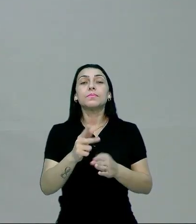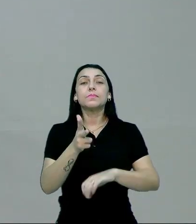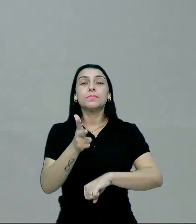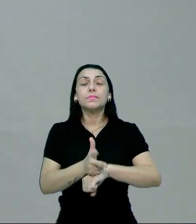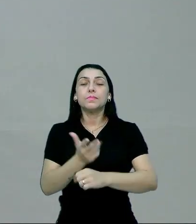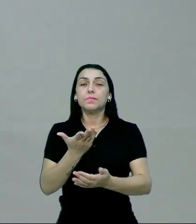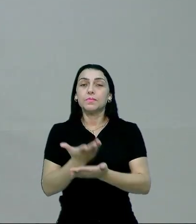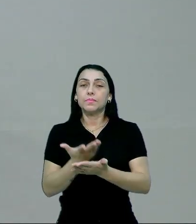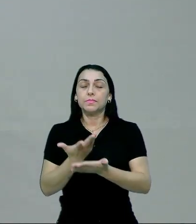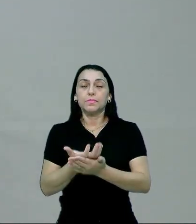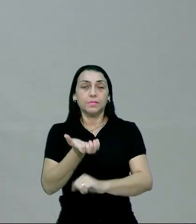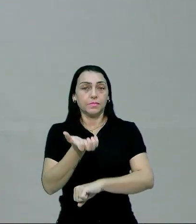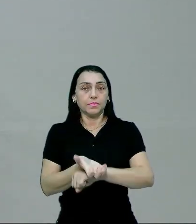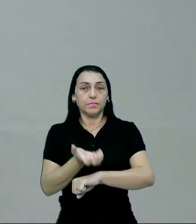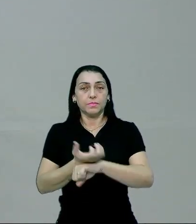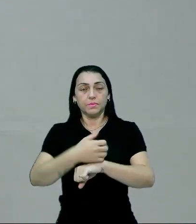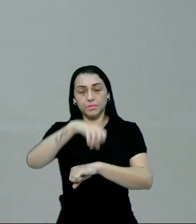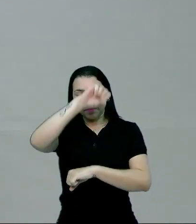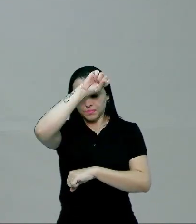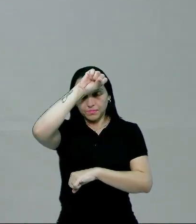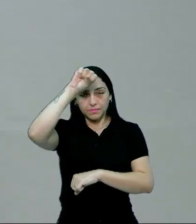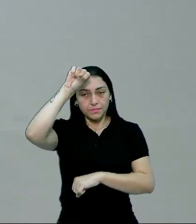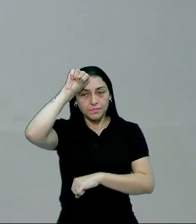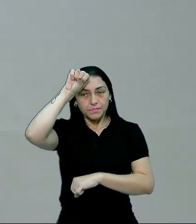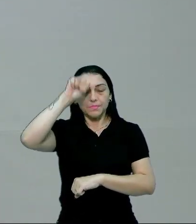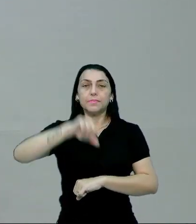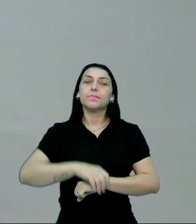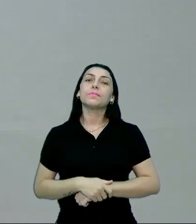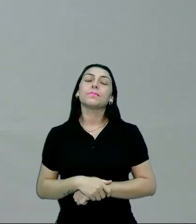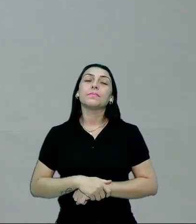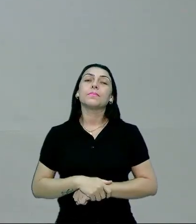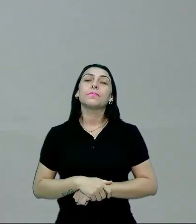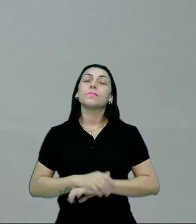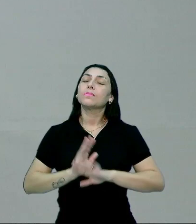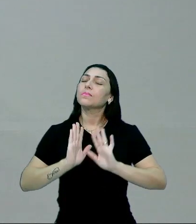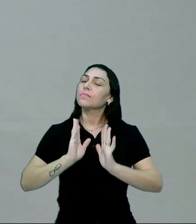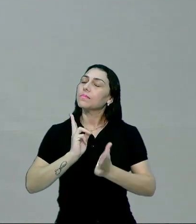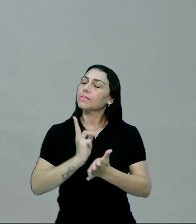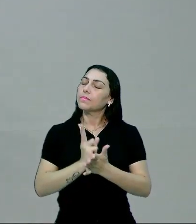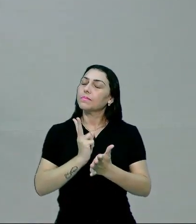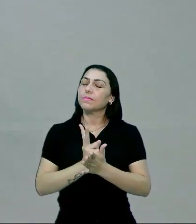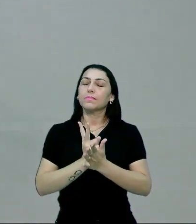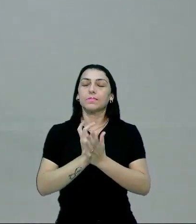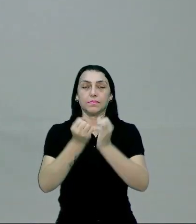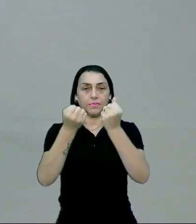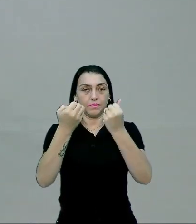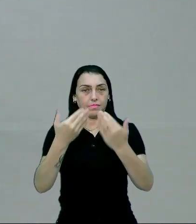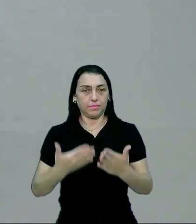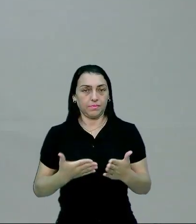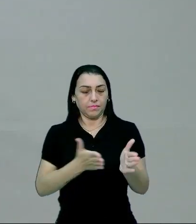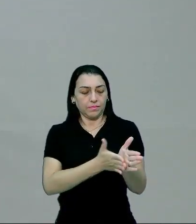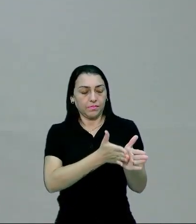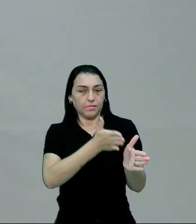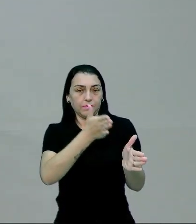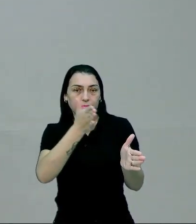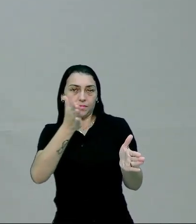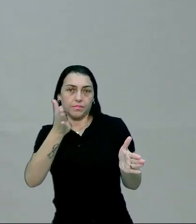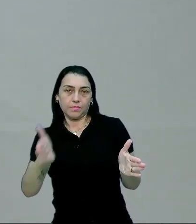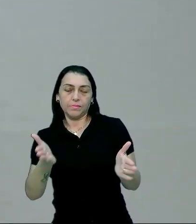videoaula do componente curricular Sociologia. Conforme eu sempre citei ao longo